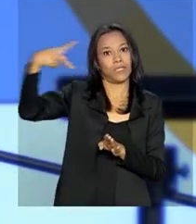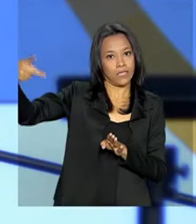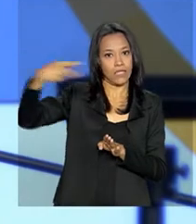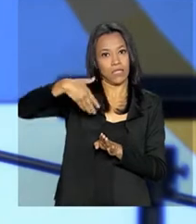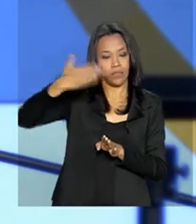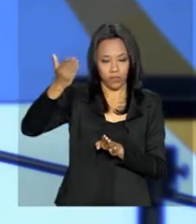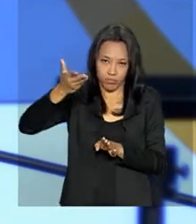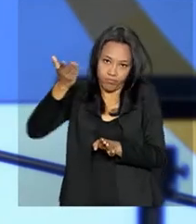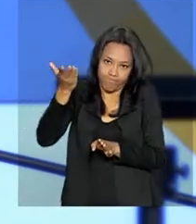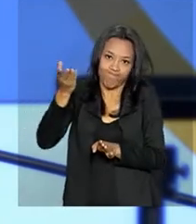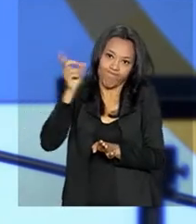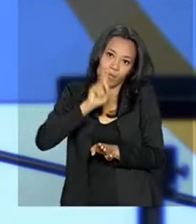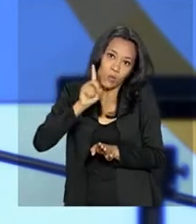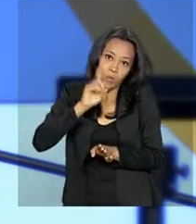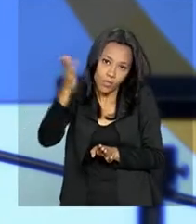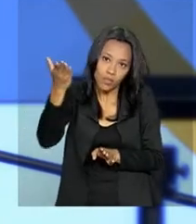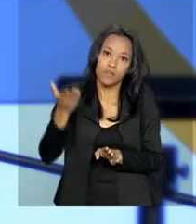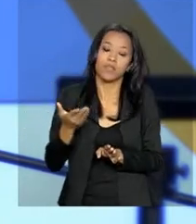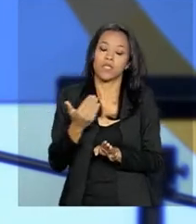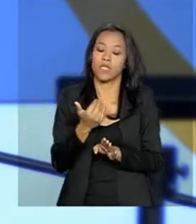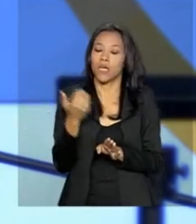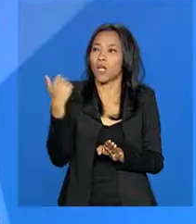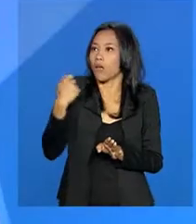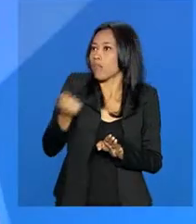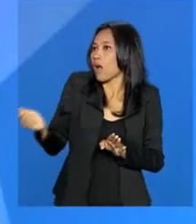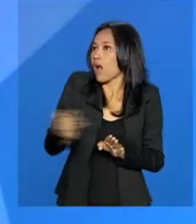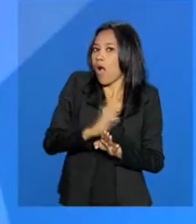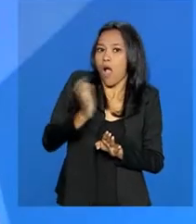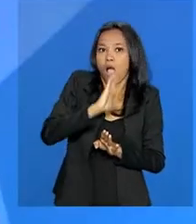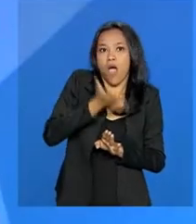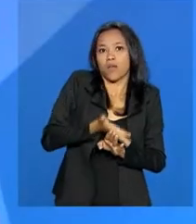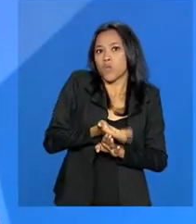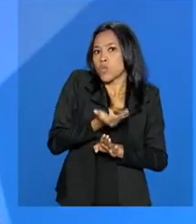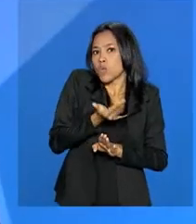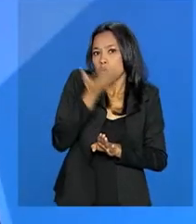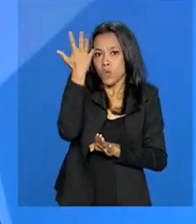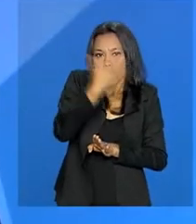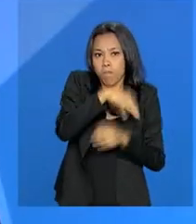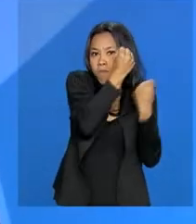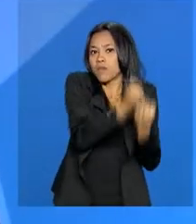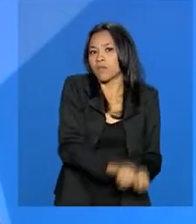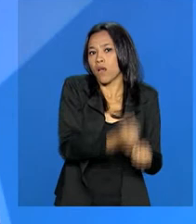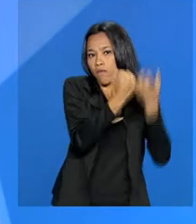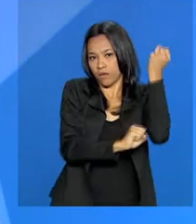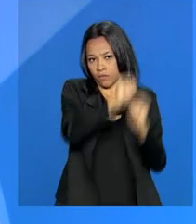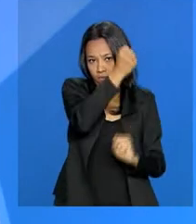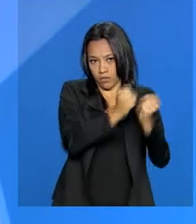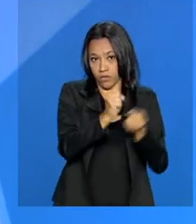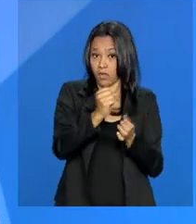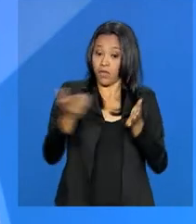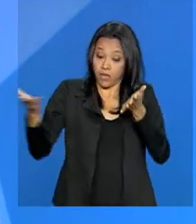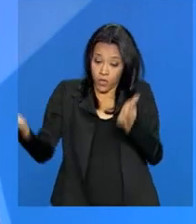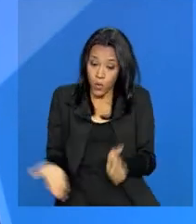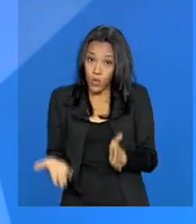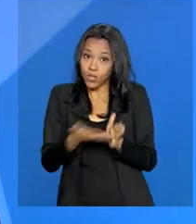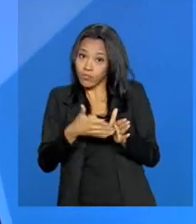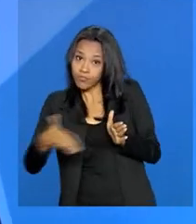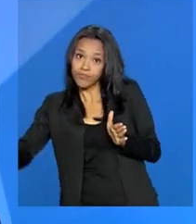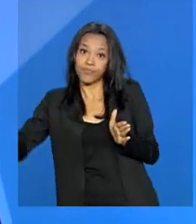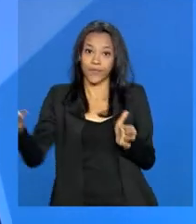dos Estados Unidos, que onerava enormemente a nossa indústria. E hoje, de qualquer maneira, nós